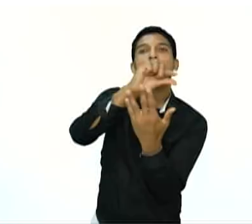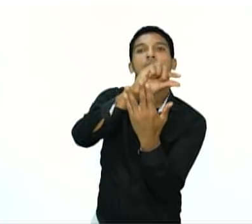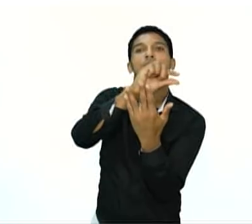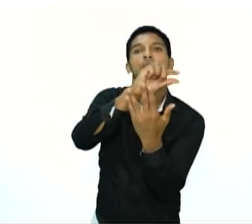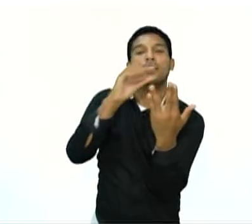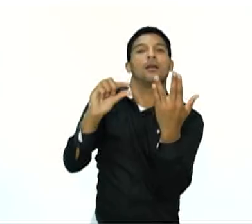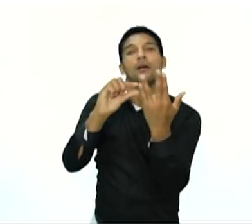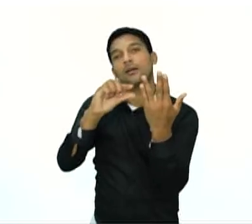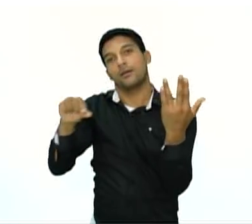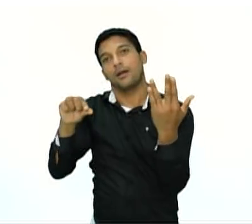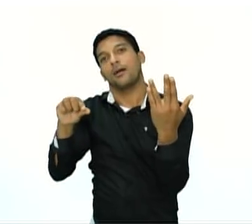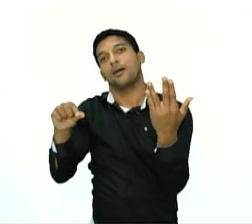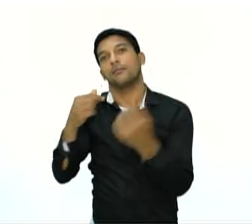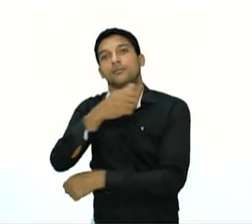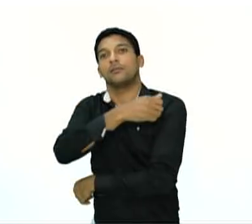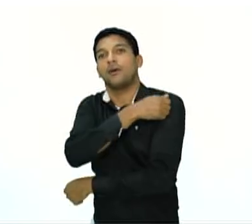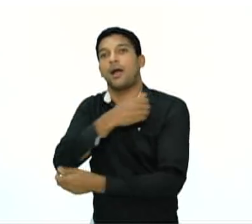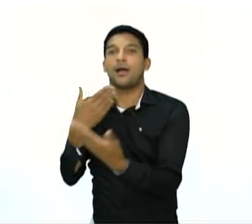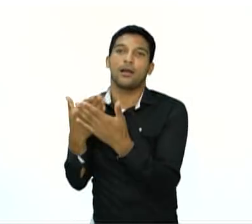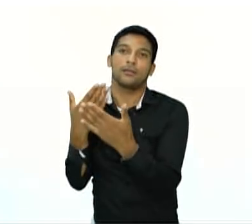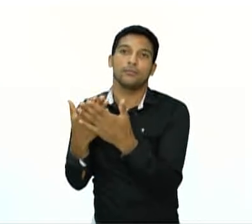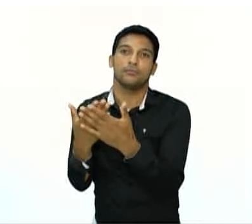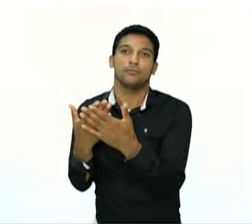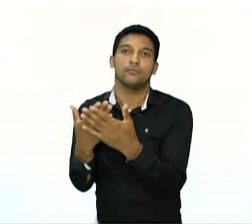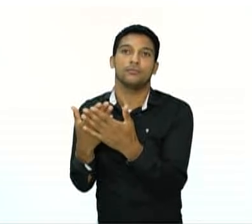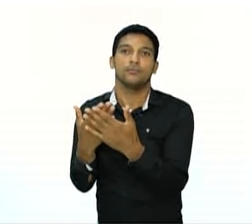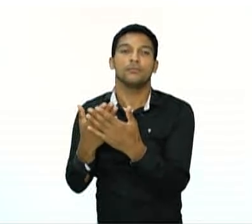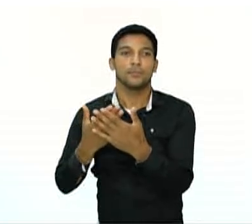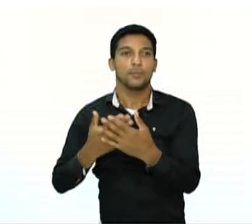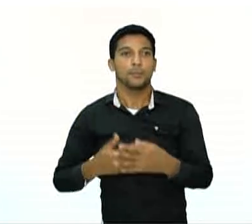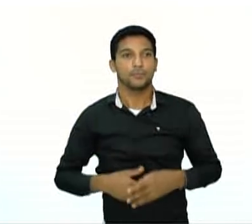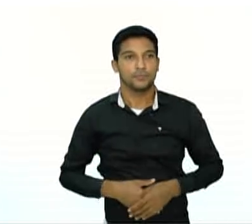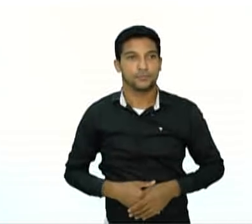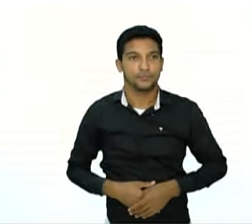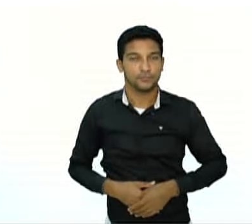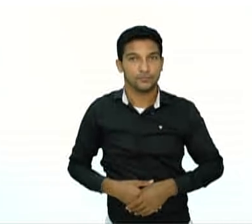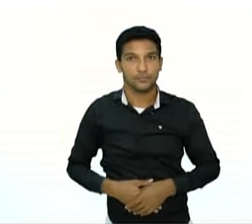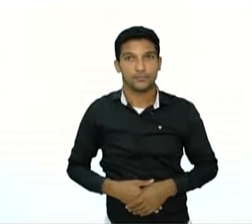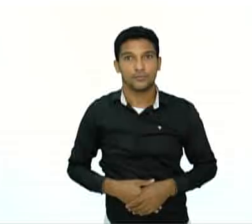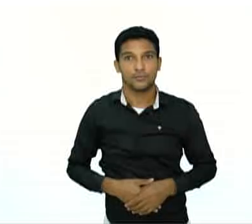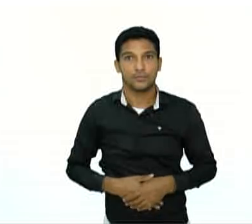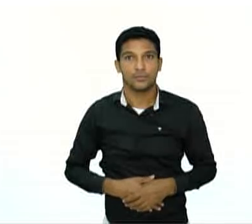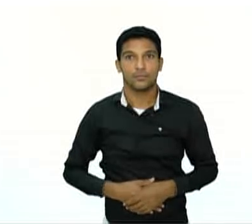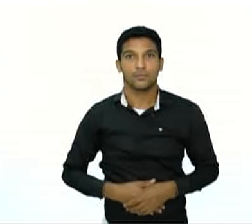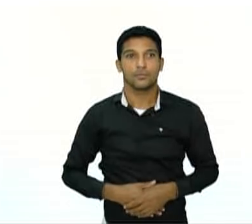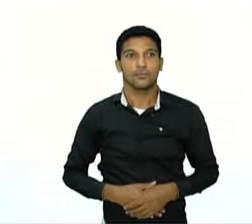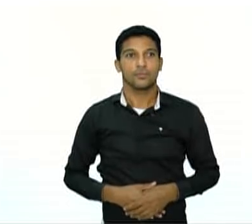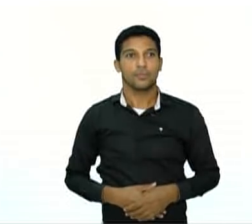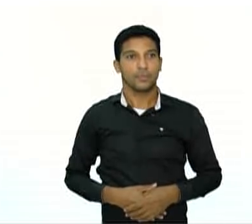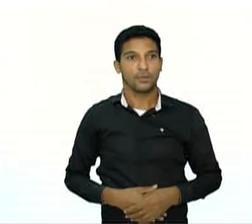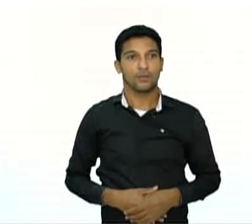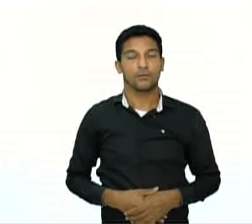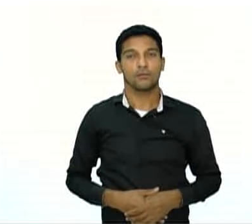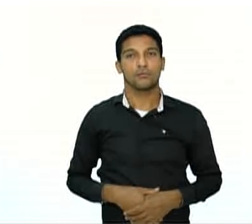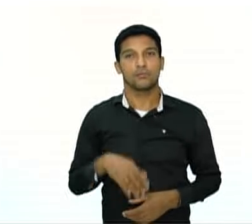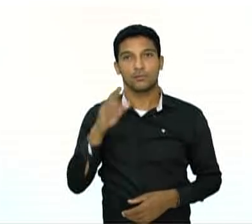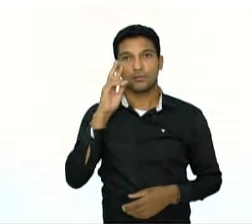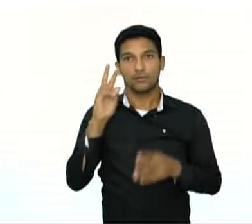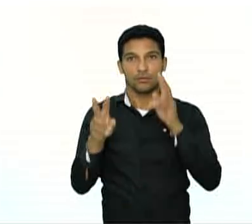oração subordinada? Não. Era só para você relembrar como que acha o sujeito da oração, tá? Então, vamos ver aqui, ó.